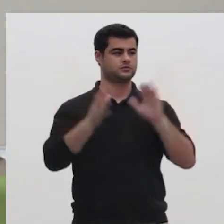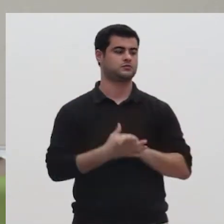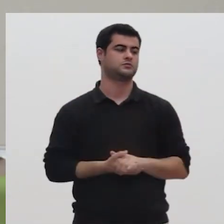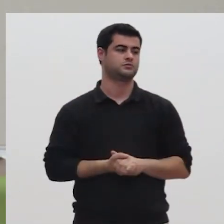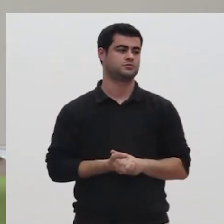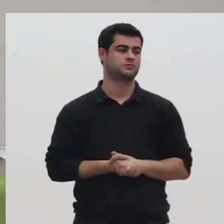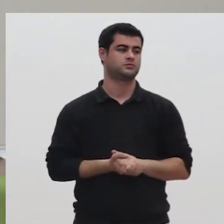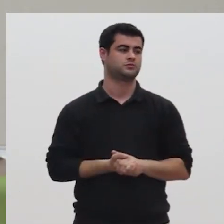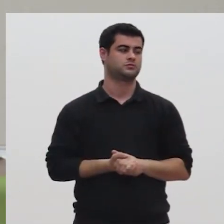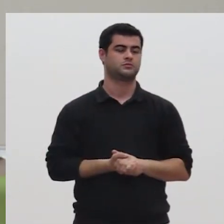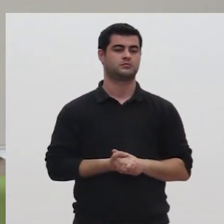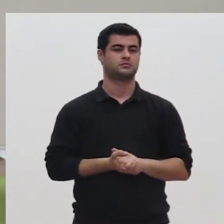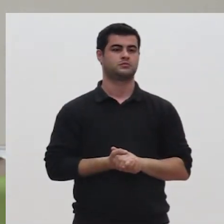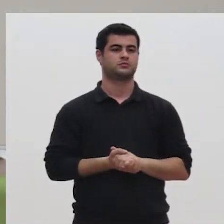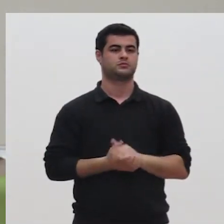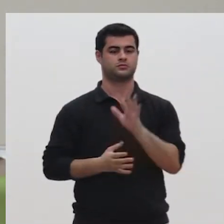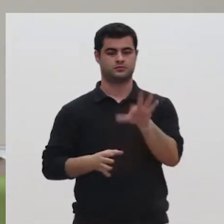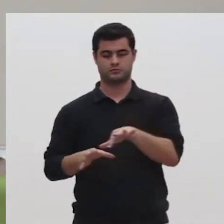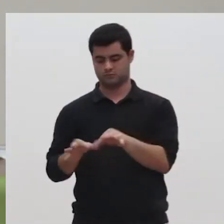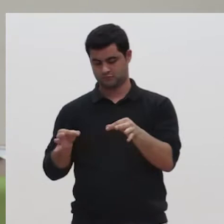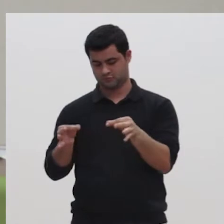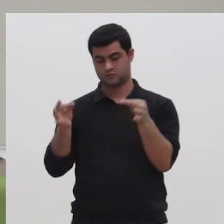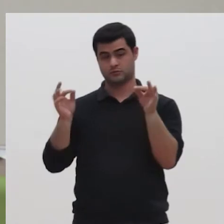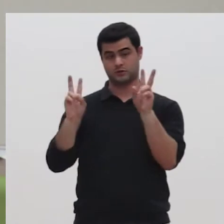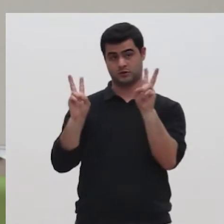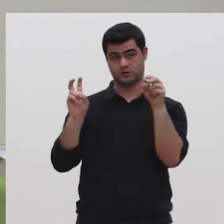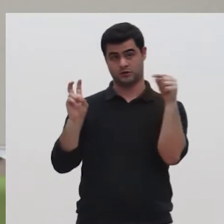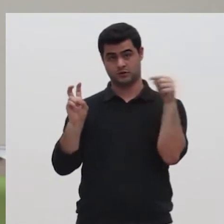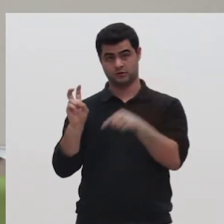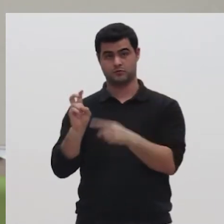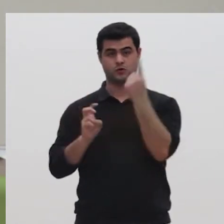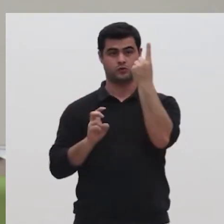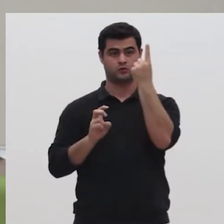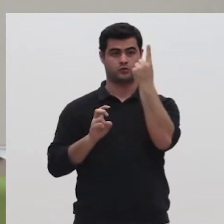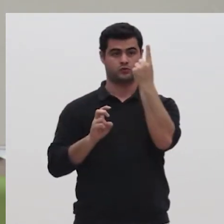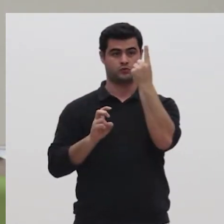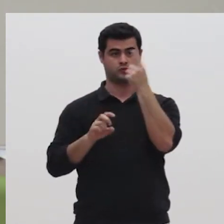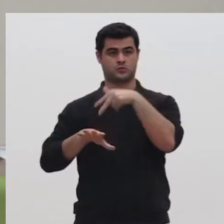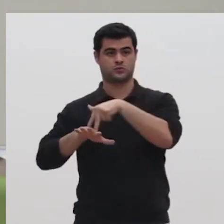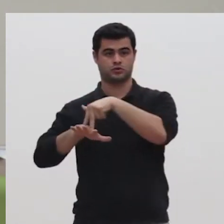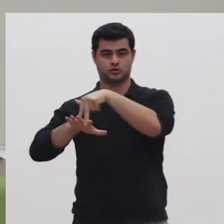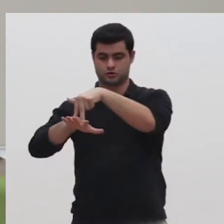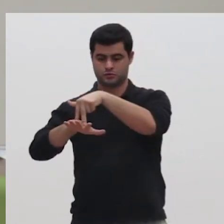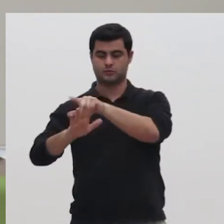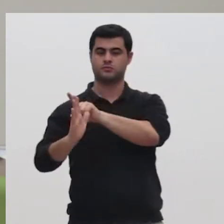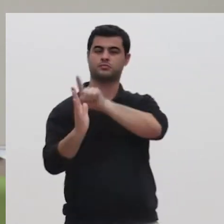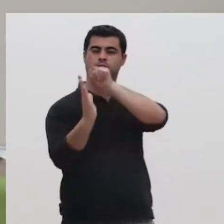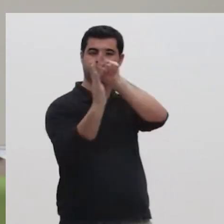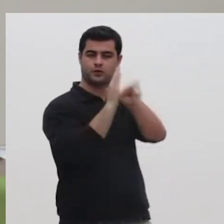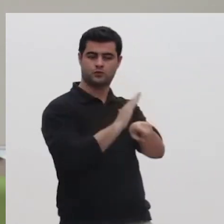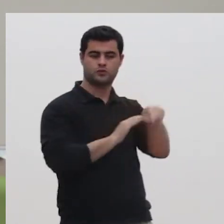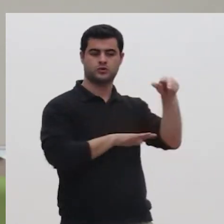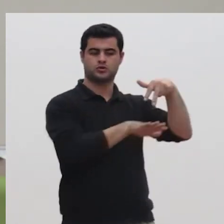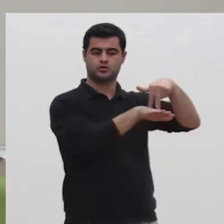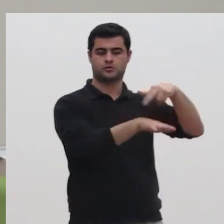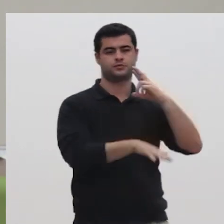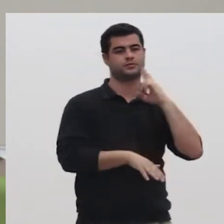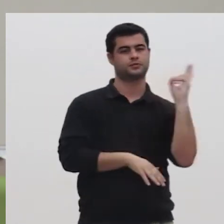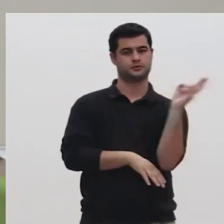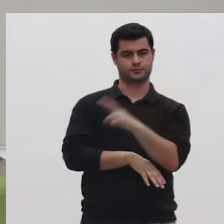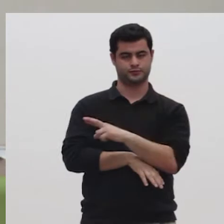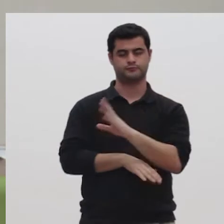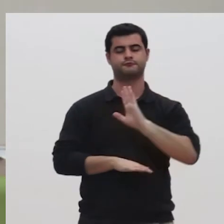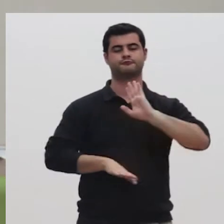Após o sorteio do tema, uma chapa formulará pergunta para a outra responder. Em seguida, será sorteado